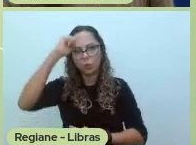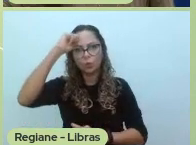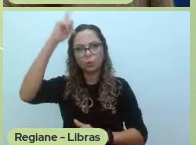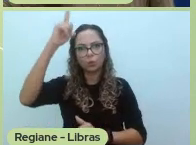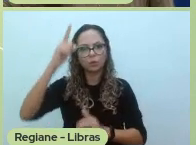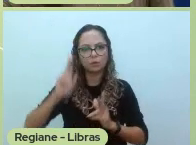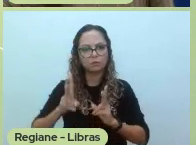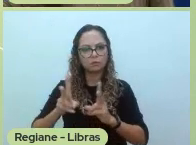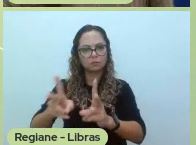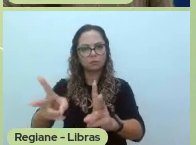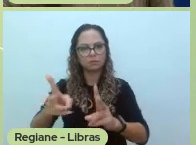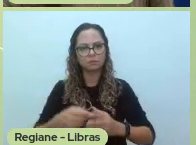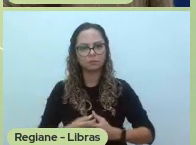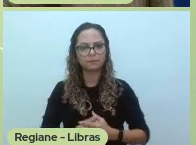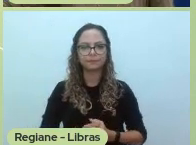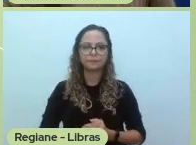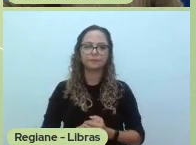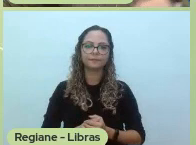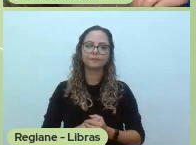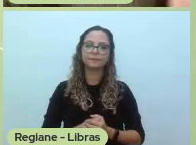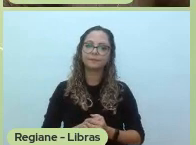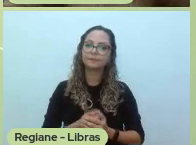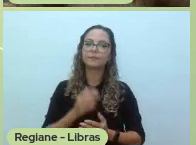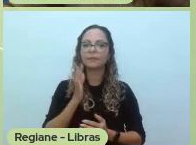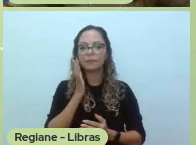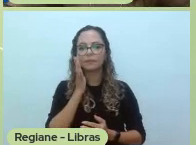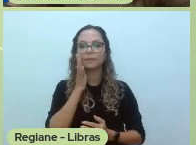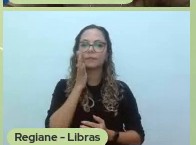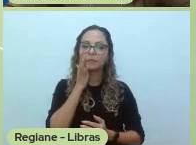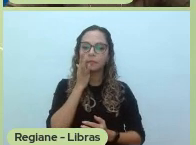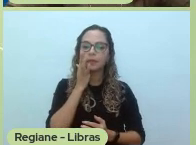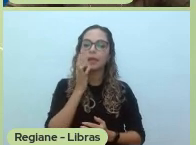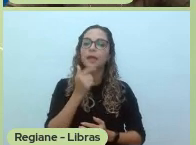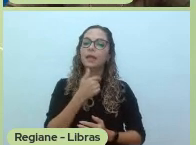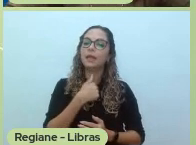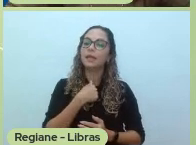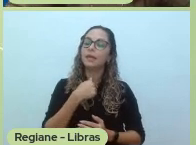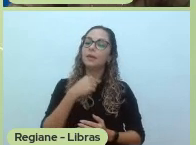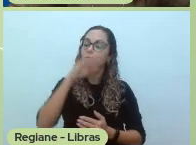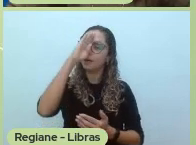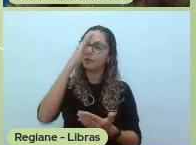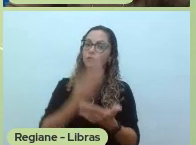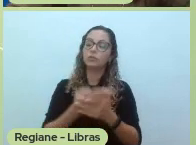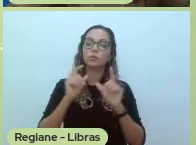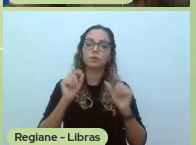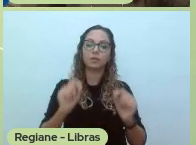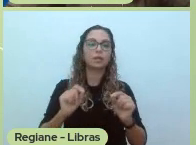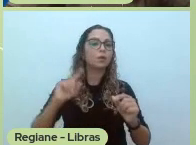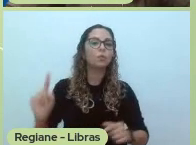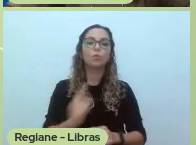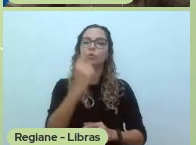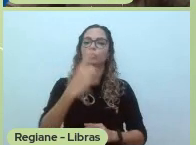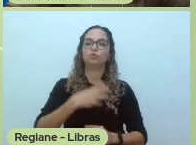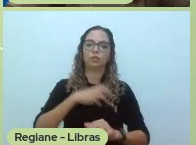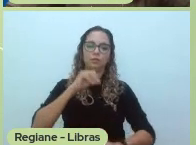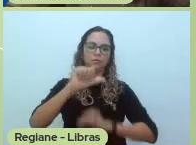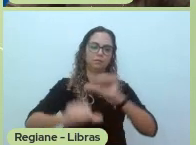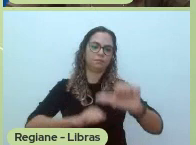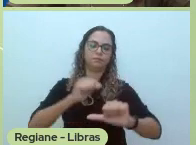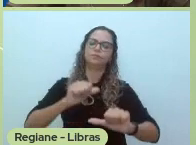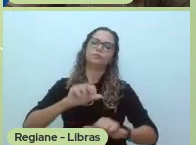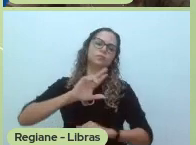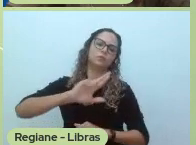Eu acredito que ele não é a única forma da gente fazer essa transformação, né? Como você disse, ele é um indutor e ele